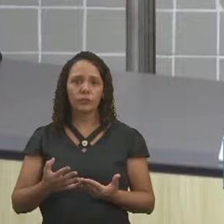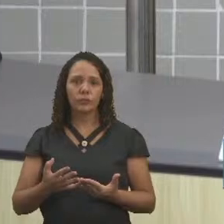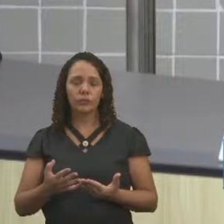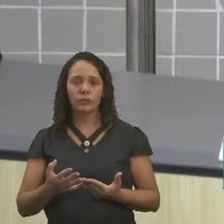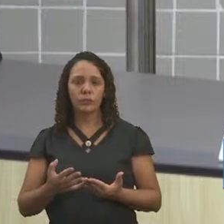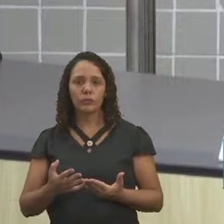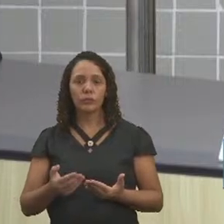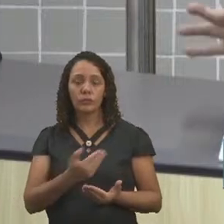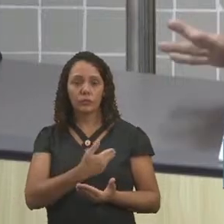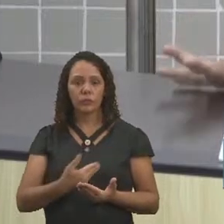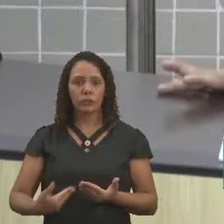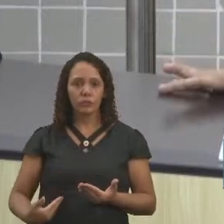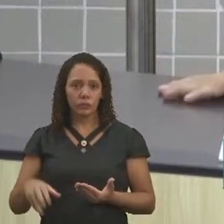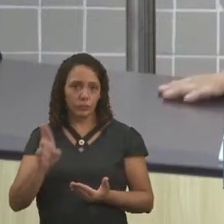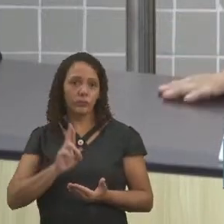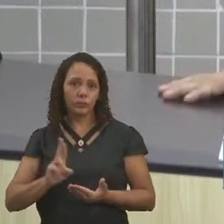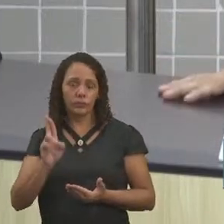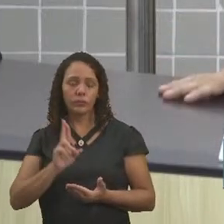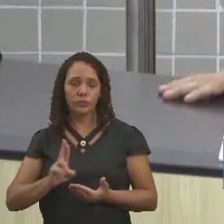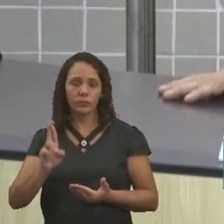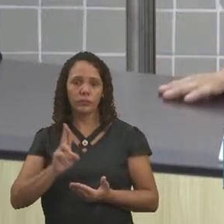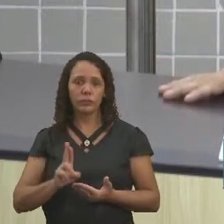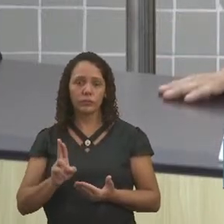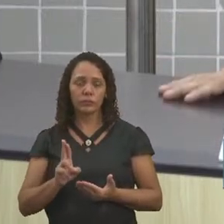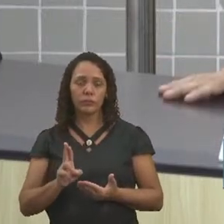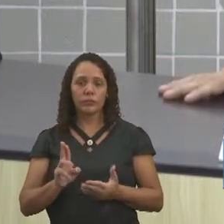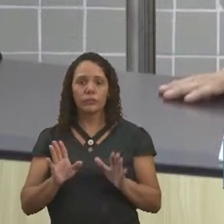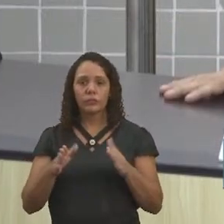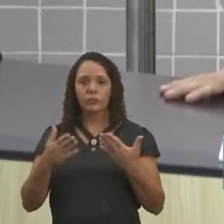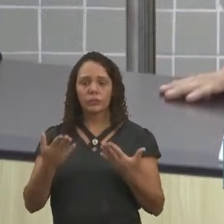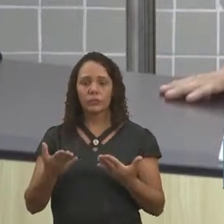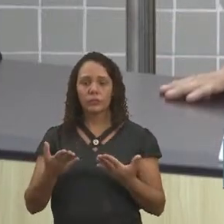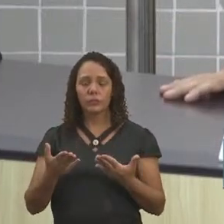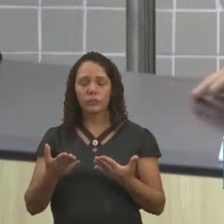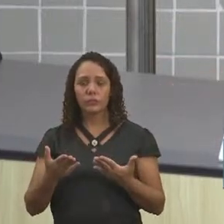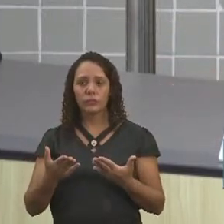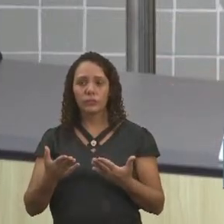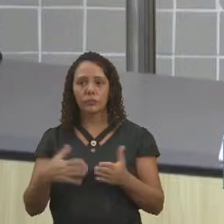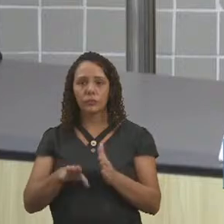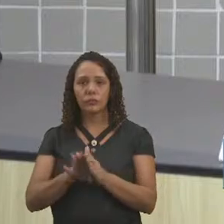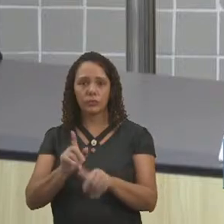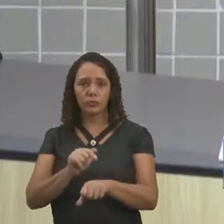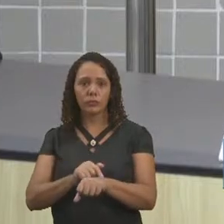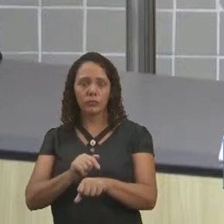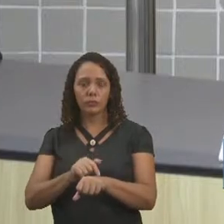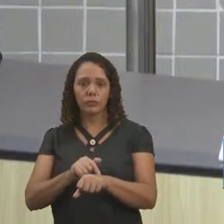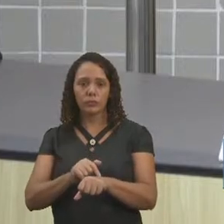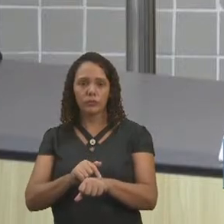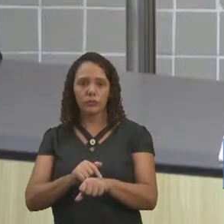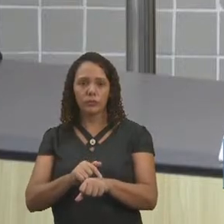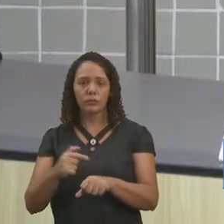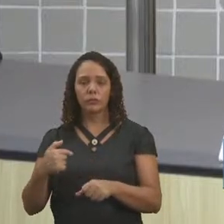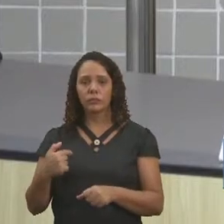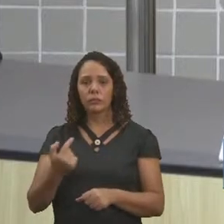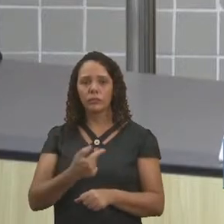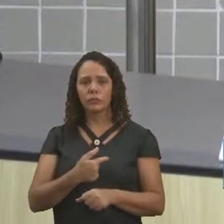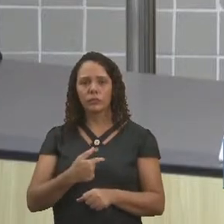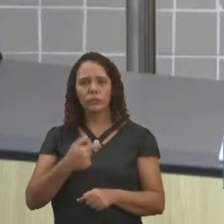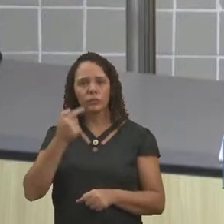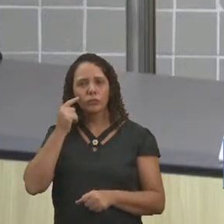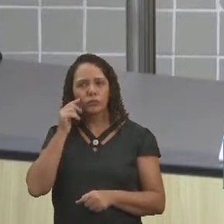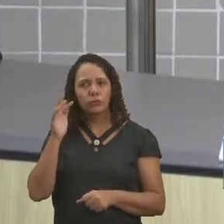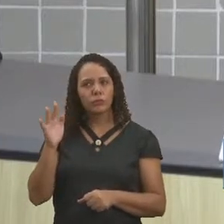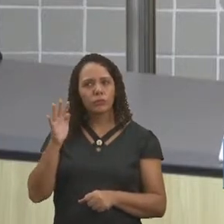do governo fazer alguma coisa nele. Então, chegou a hora, vereador Flavinho, da gente começar a